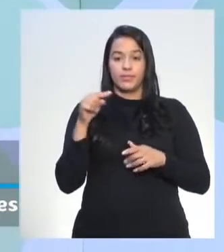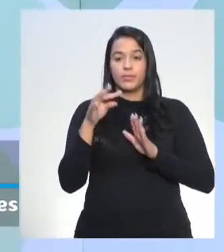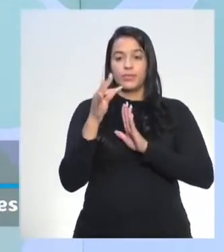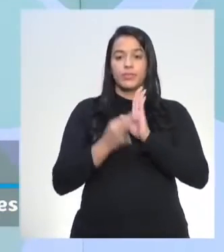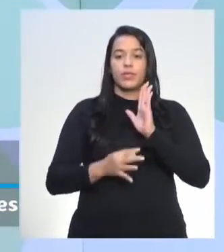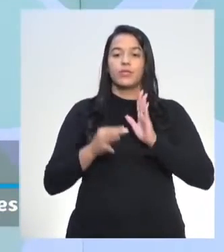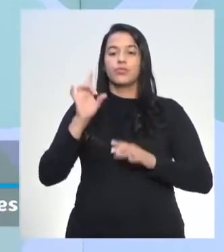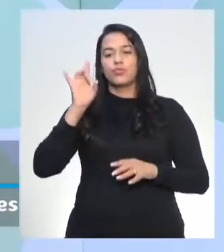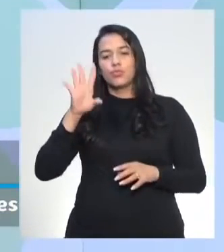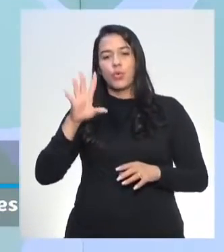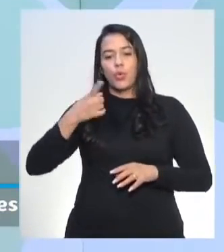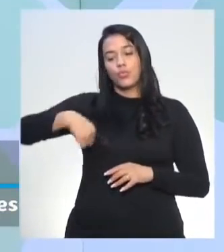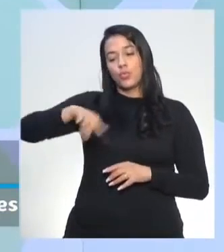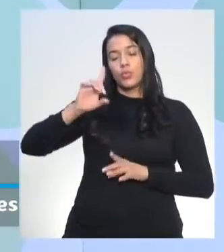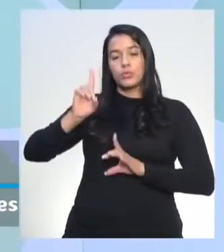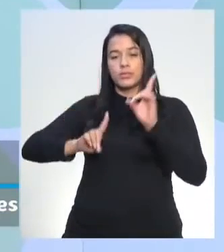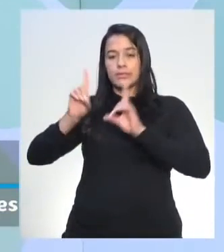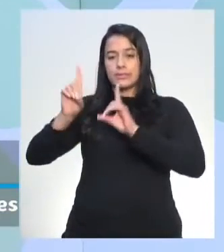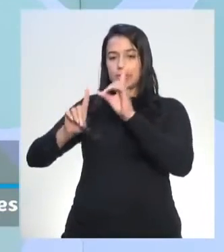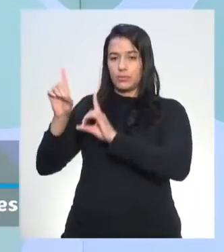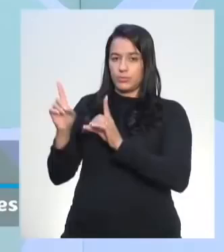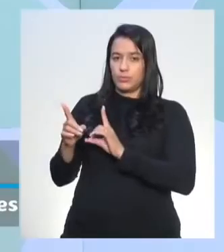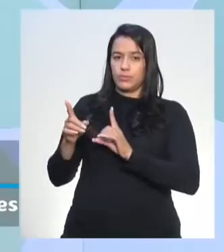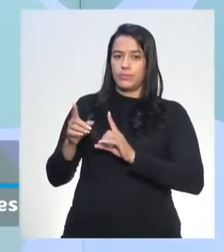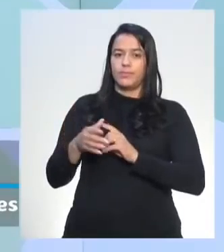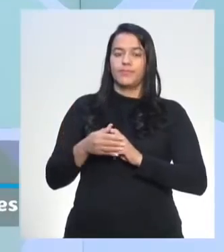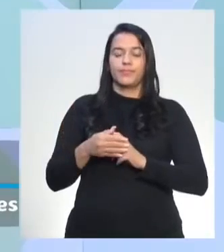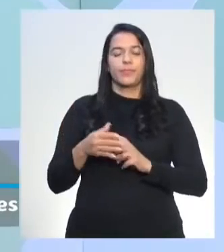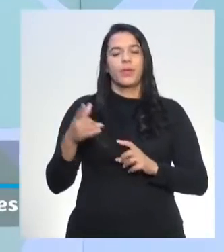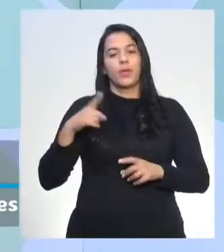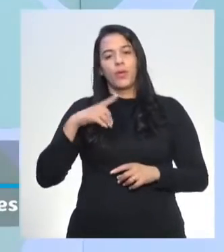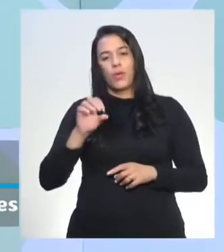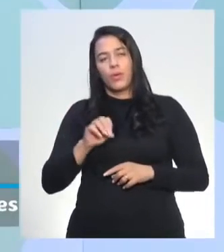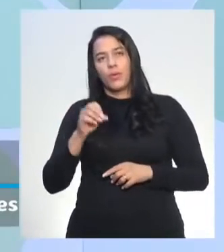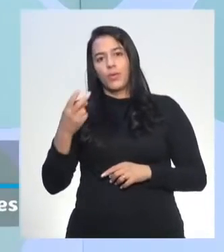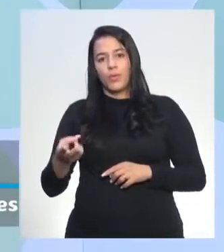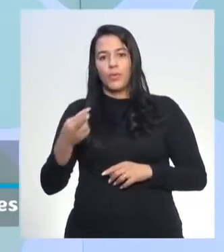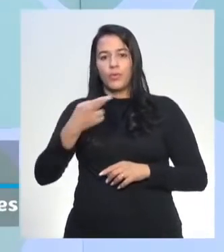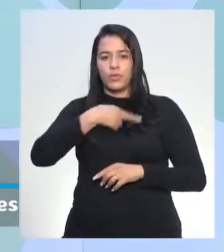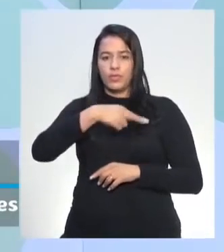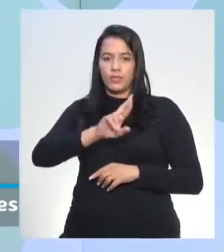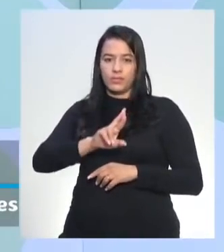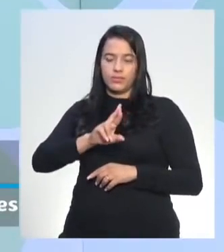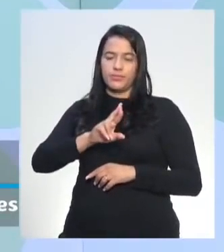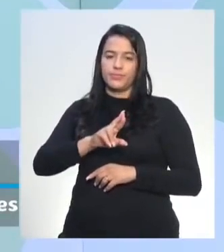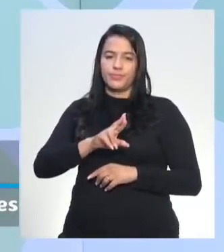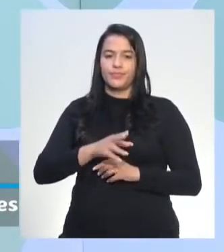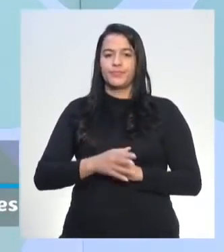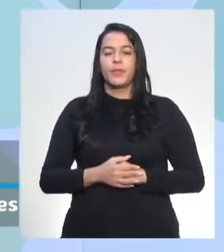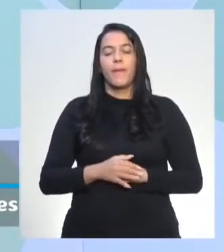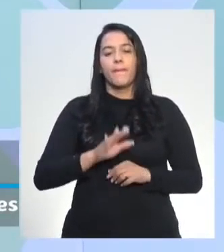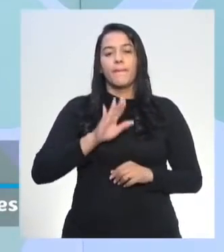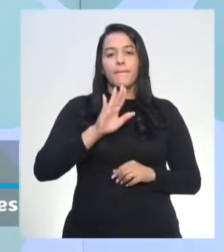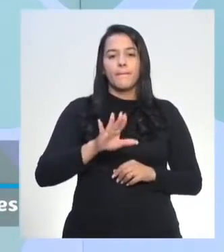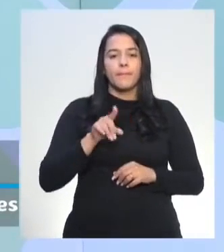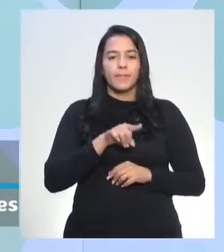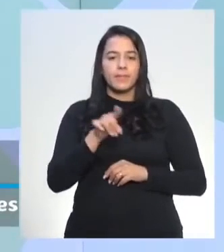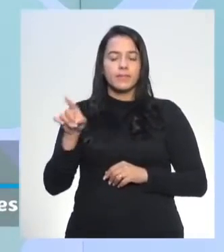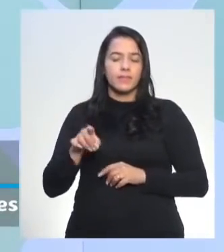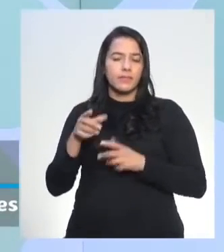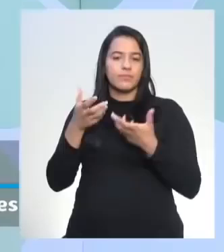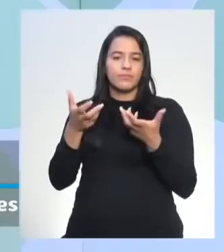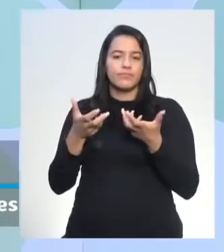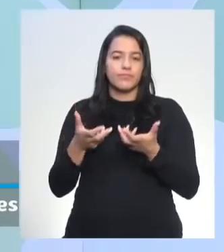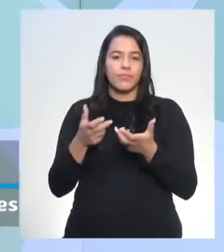gente está falando que são nossos deuses, né, como são os deuses, a Santíssima Trindade na religião cristã. Mas é como se eles estão considerando